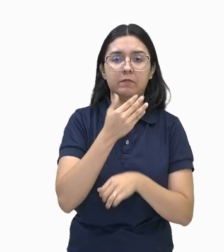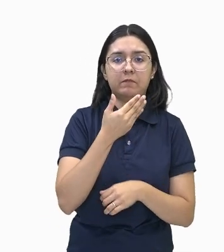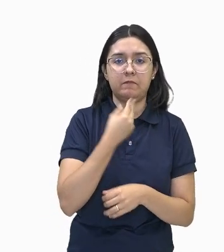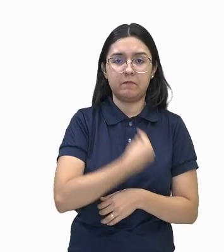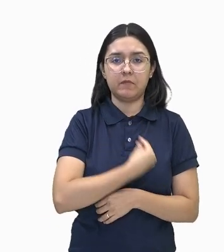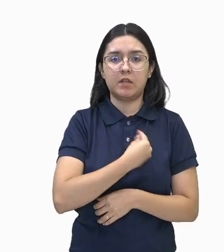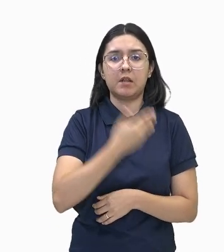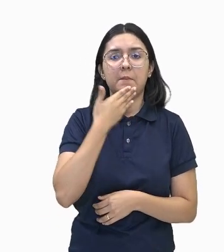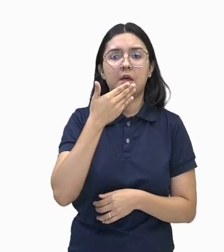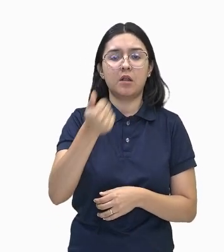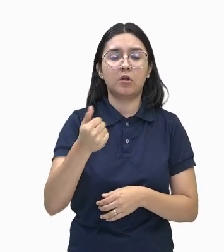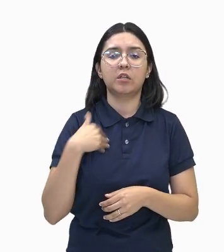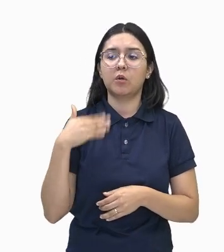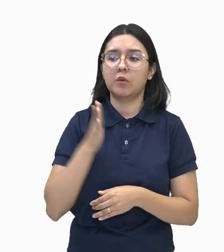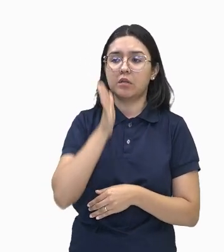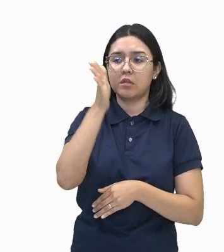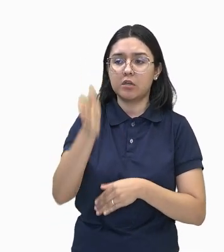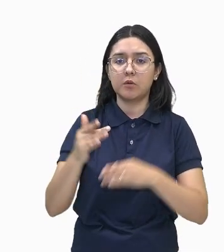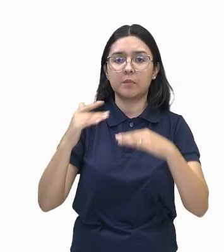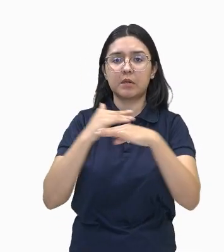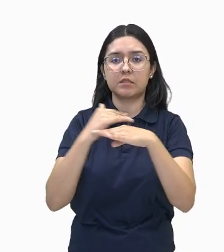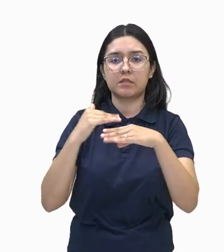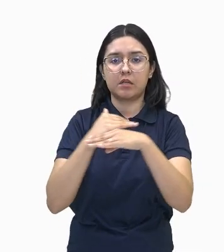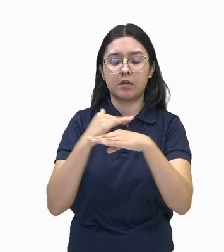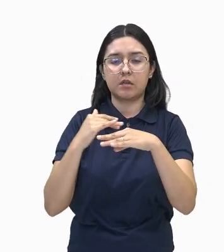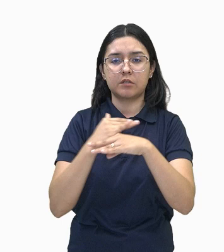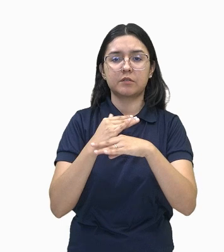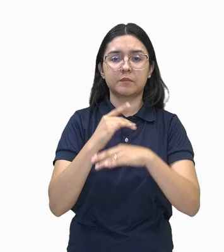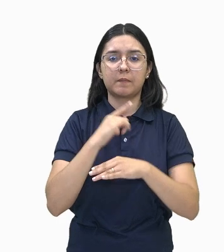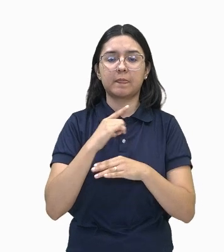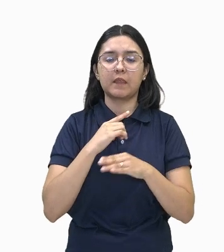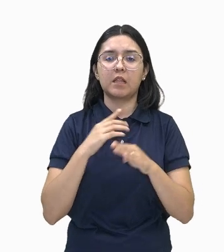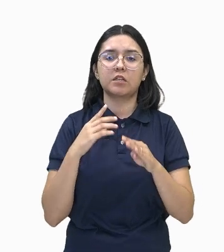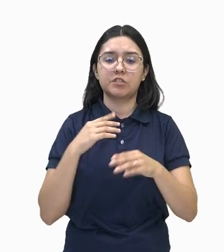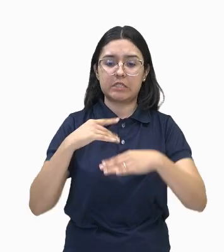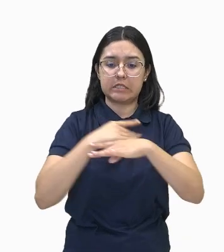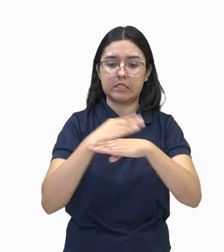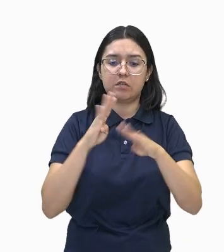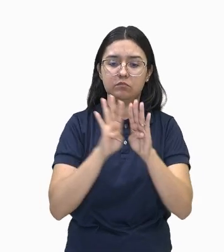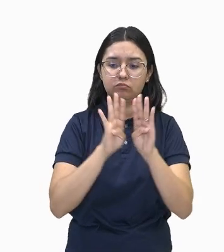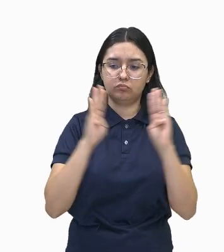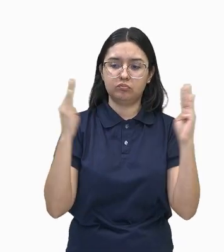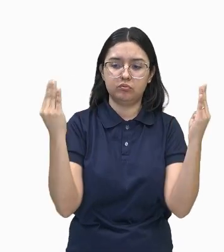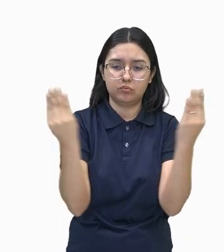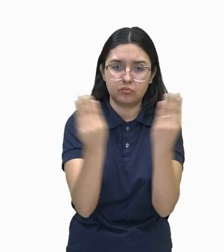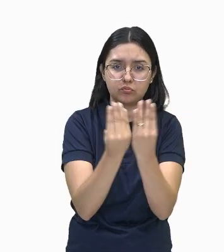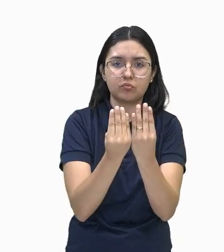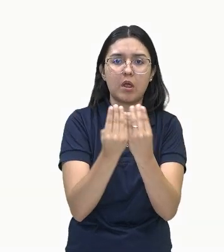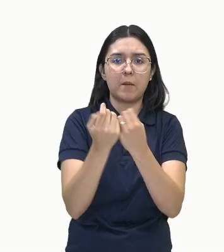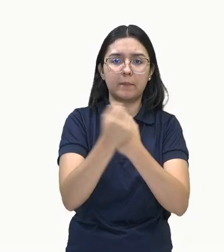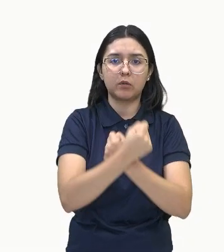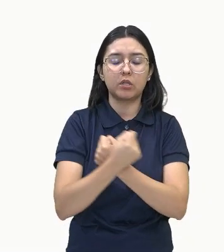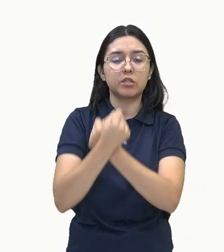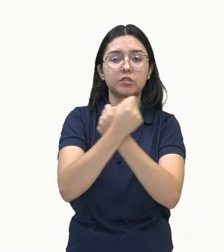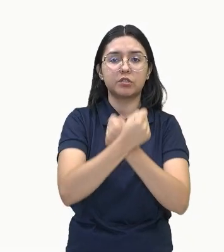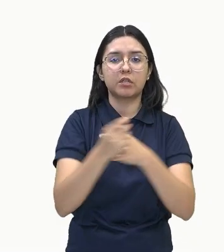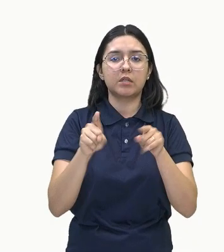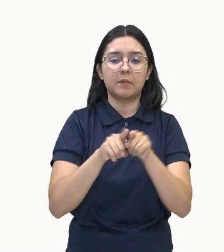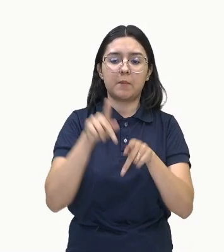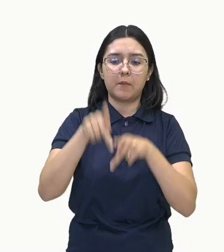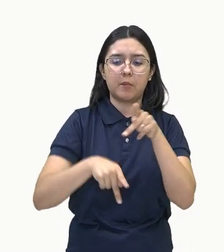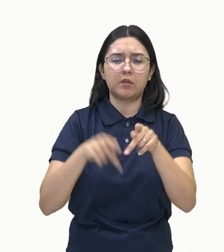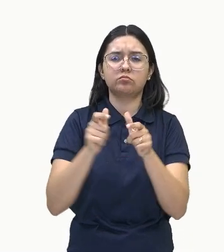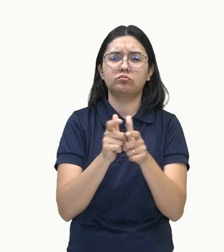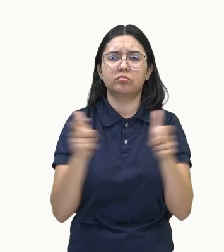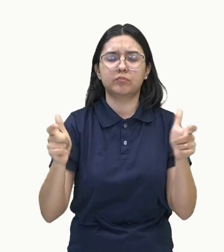buscar as cidades que passaram também a ser murada e a ser protegida. Aumento populacional. Vamos